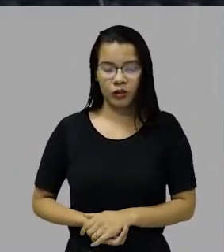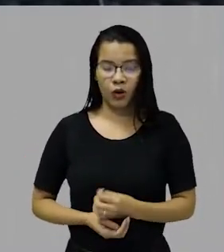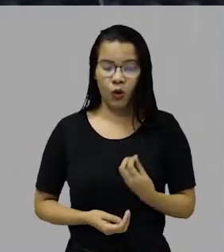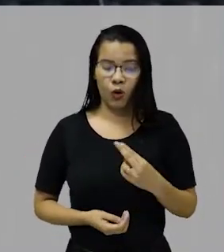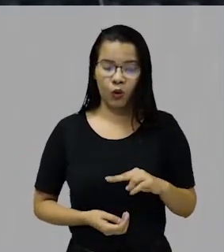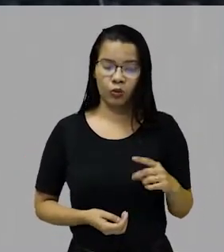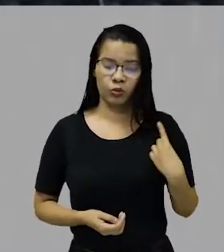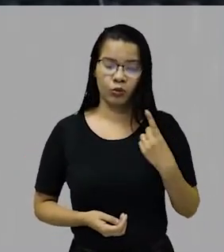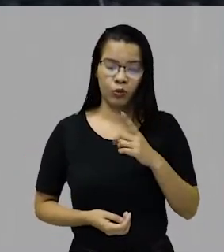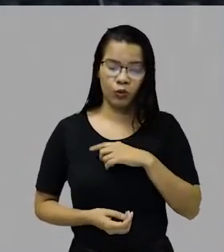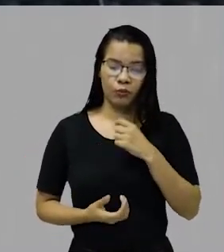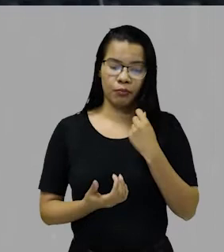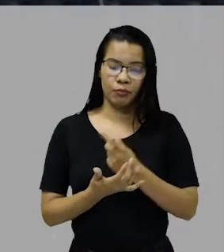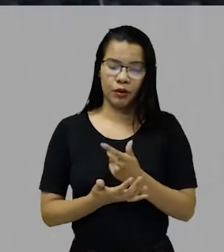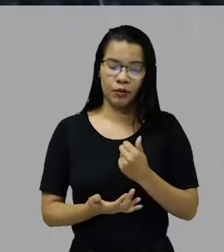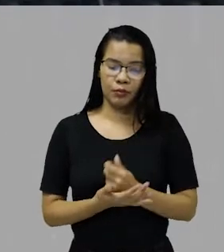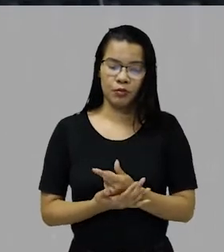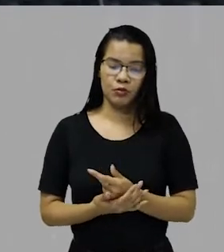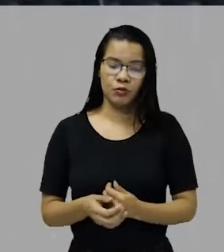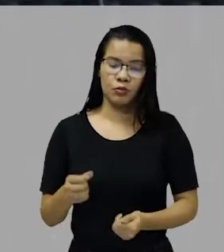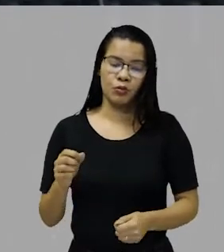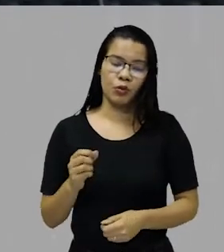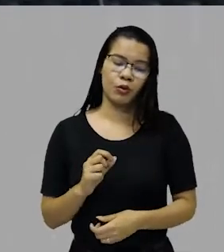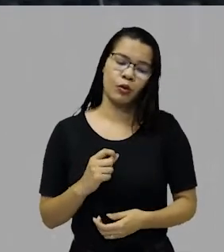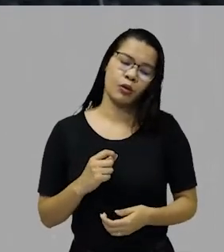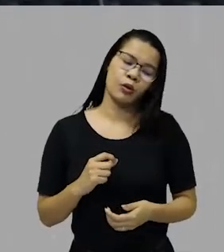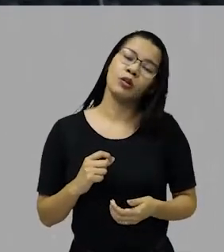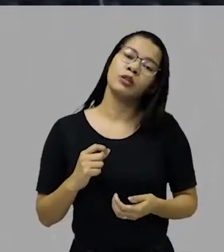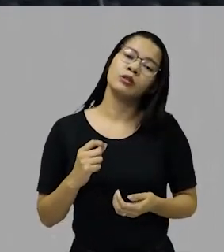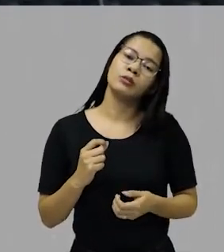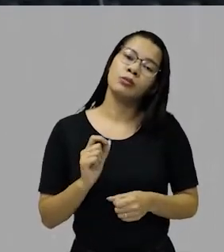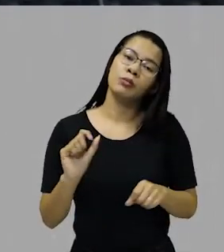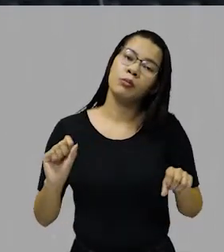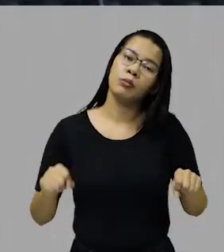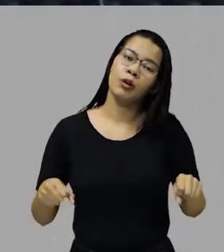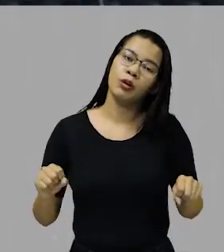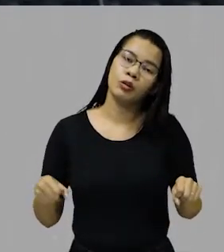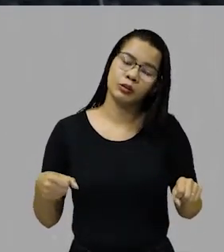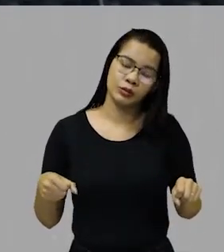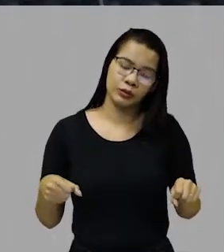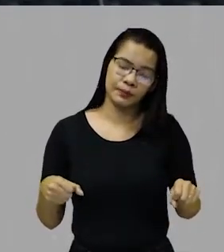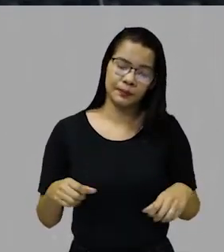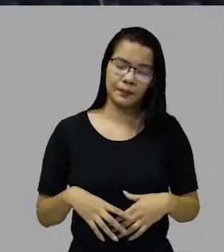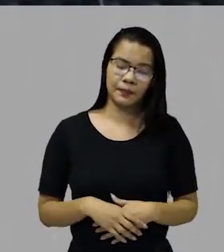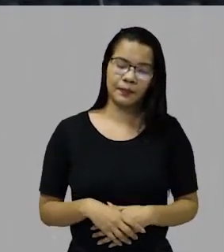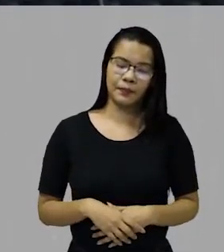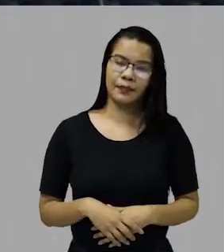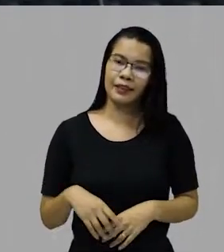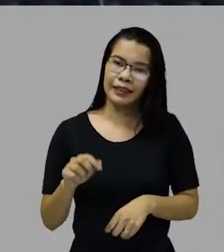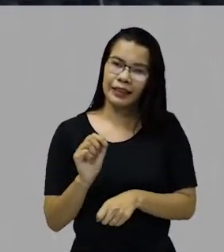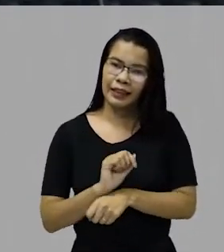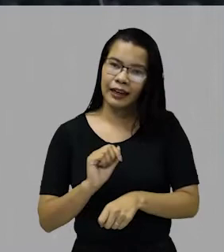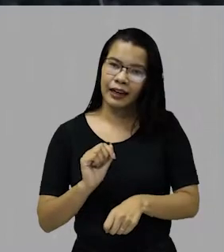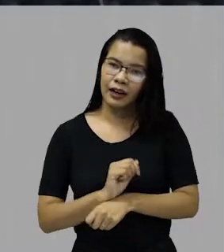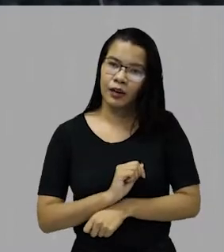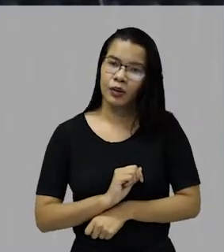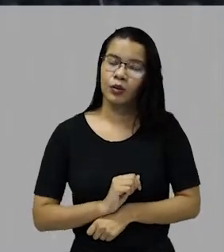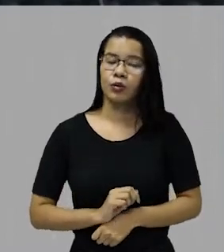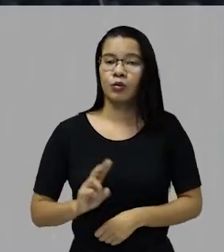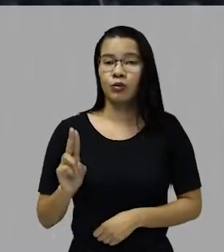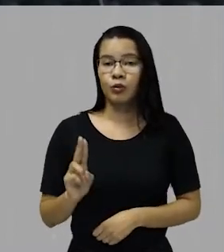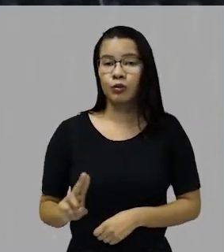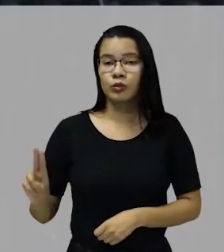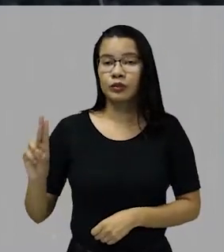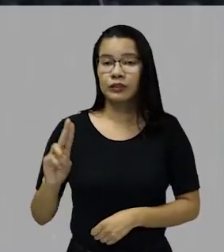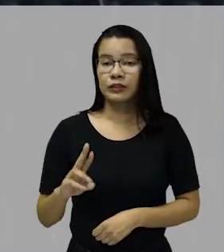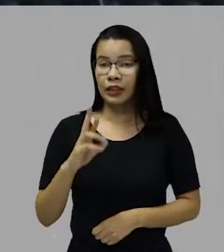compramos moto e carro usado. Regra: quando um adjetivo